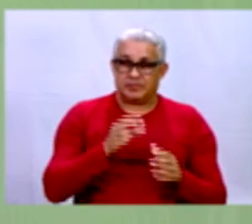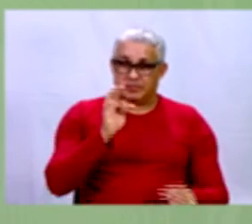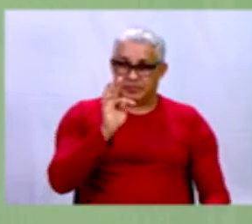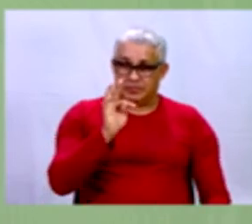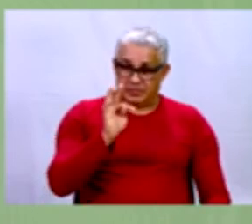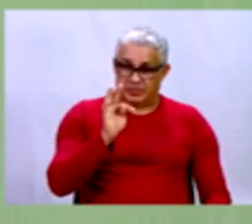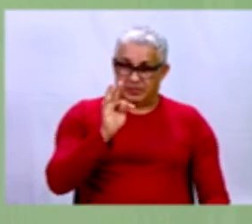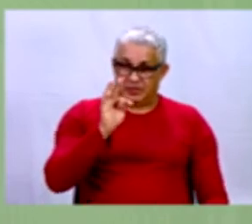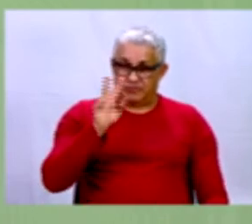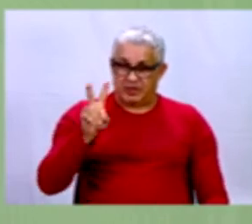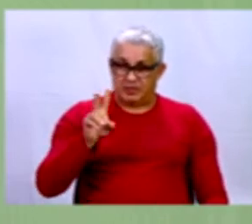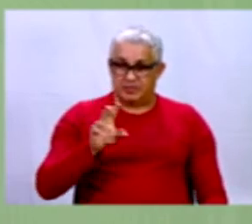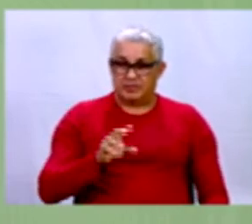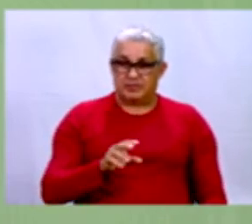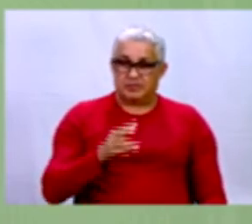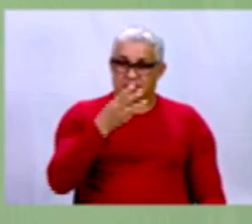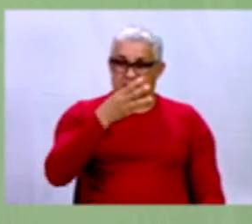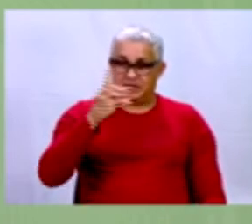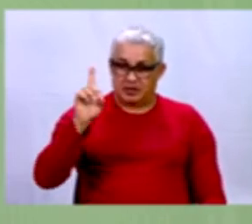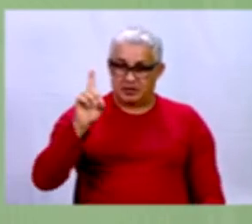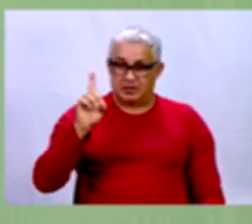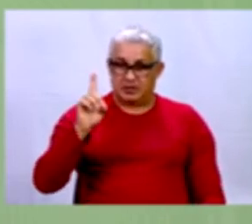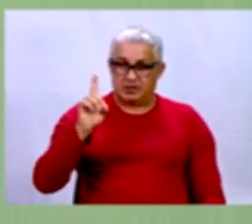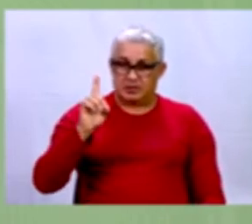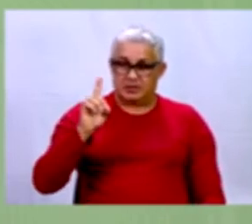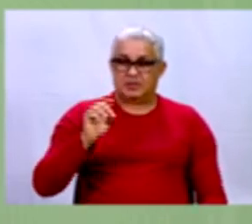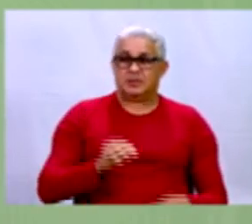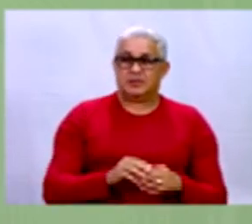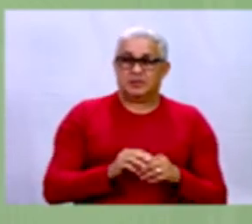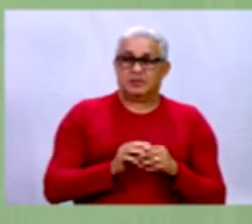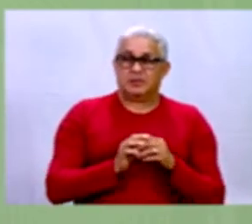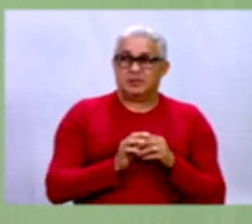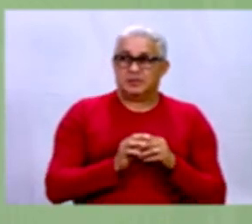Cinema 3D, 7 vezes de R$